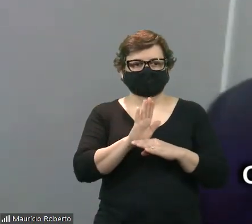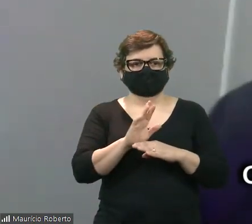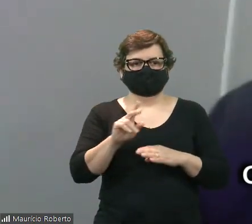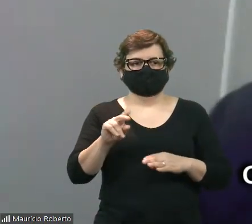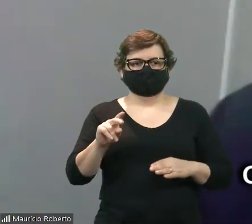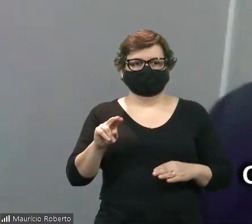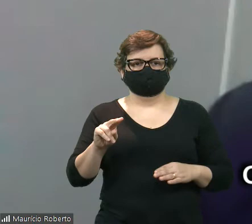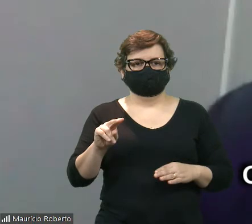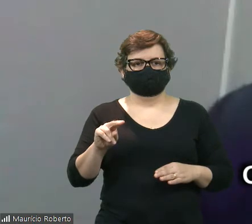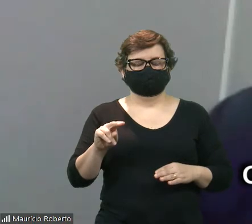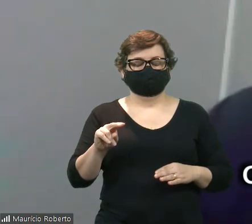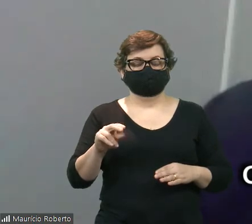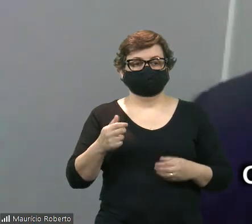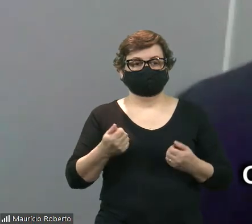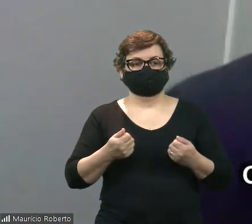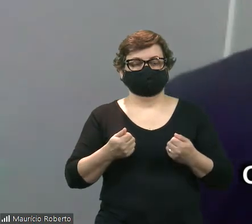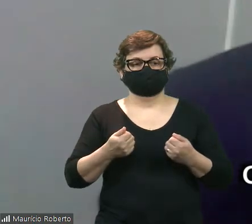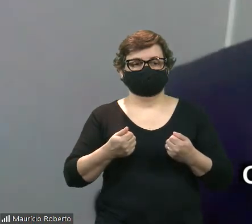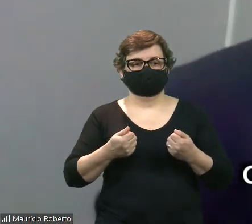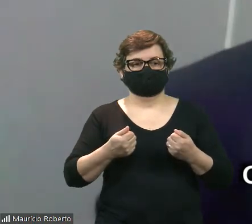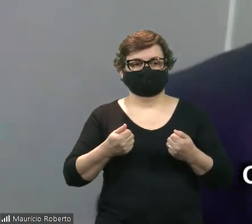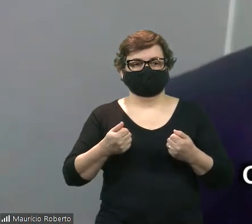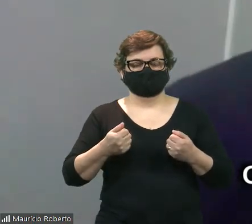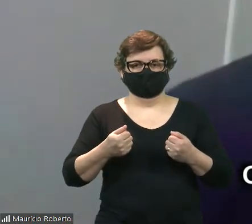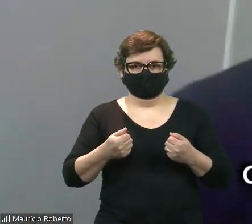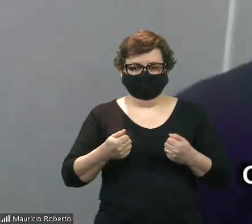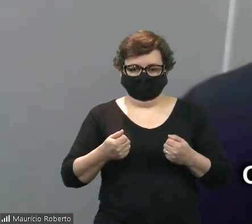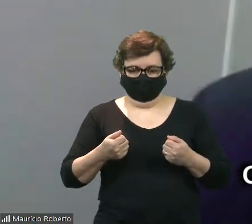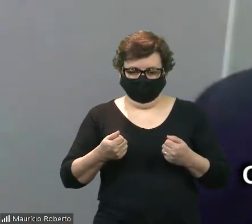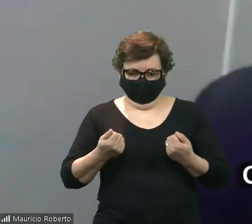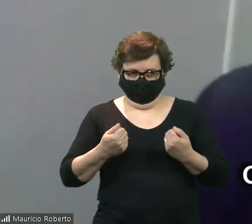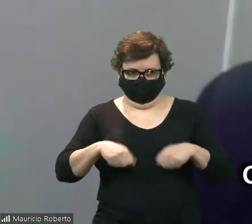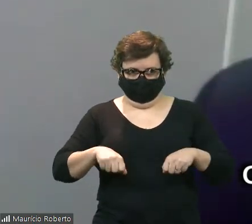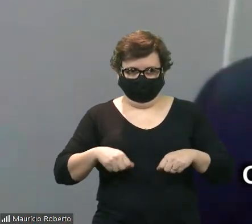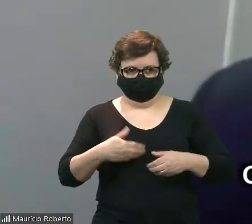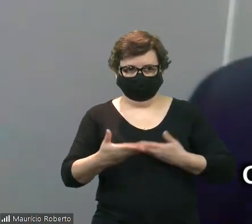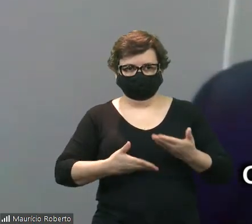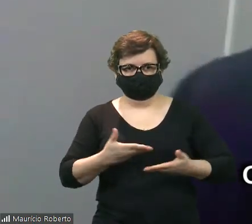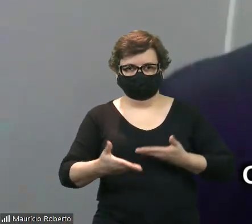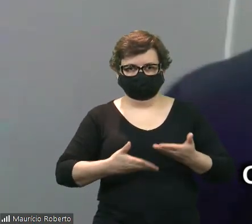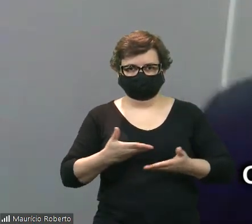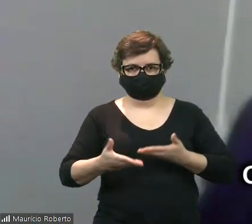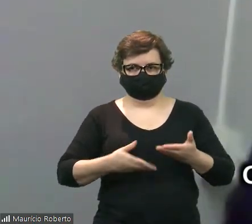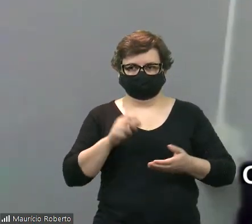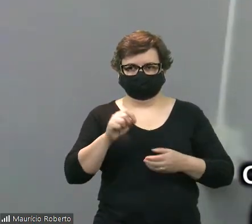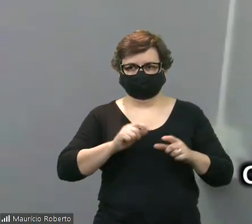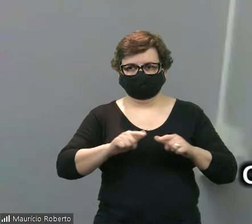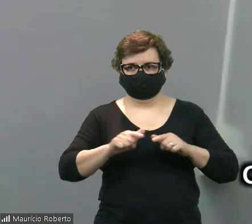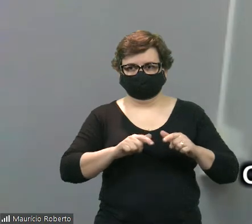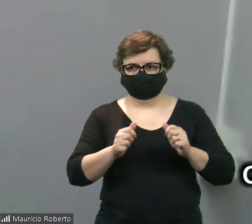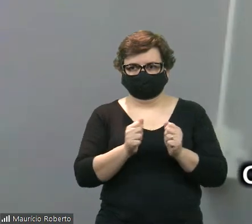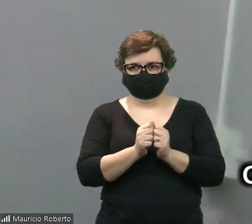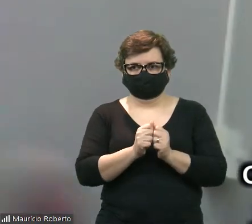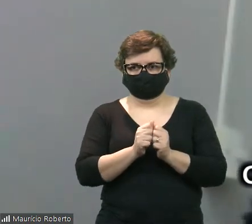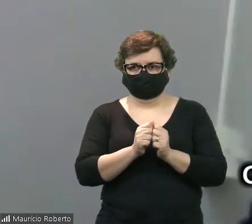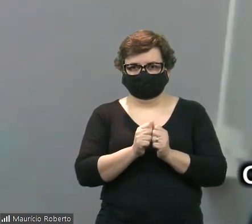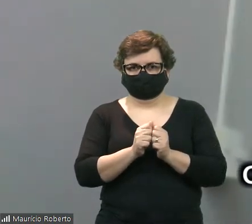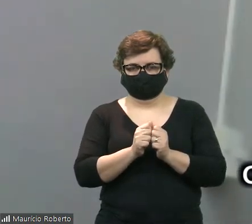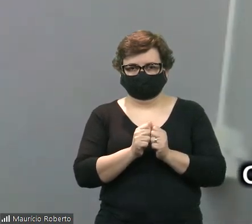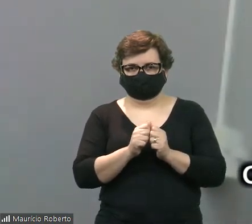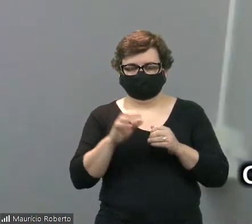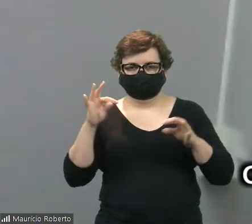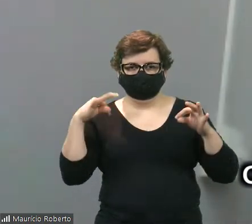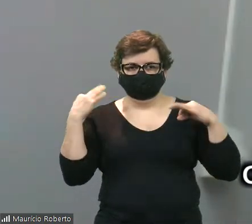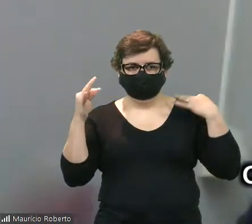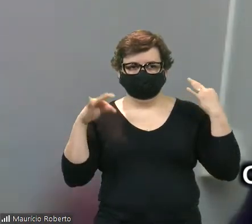seria até qualificar o servidor aí da Secretaria de Trabalho e Turismo, né, para que ele desse esse suporte